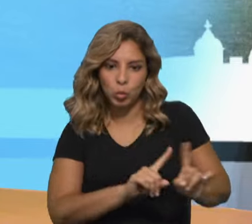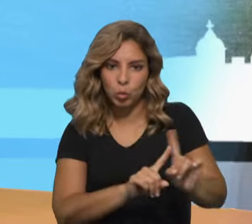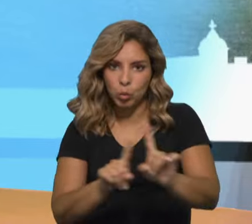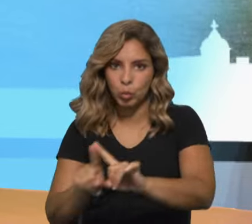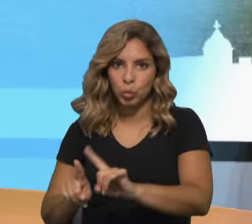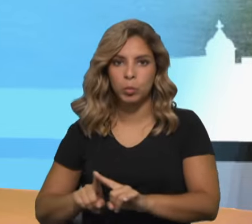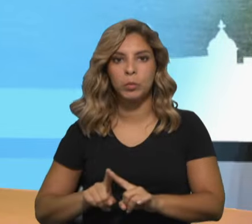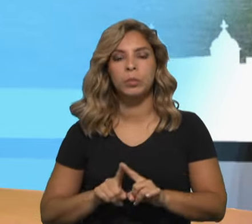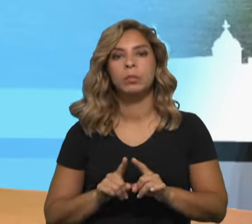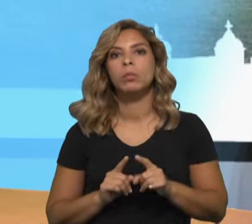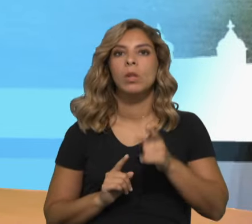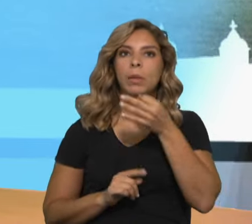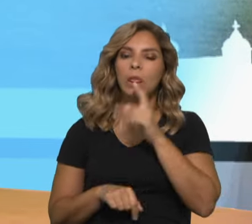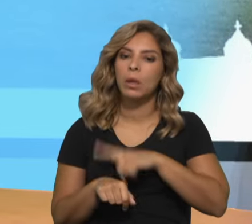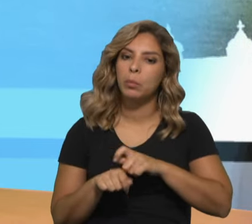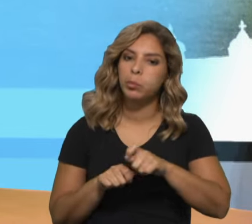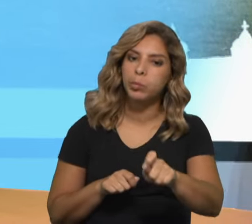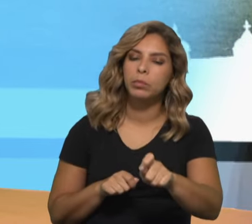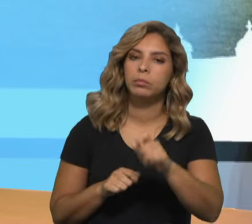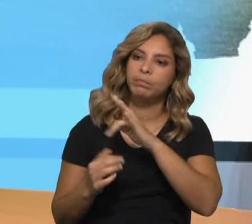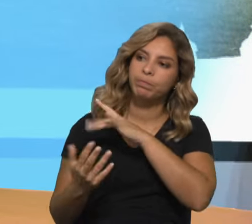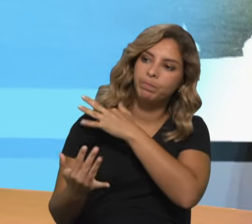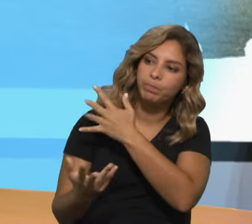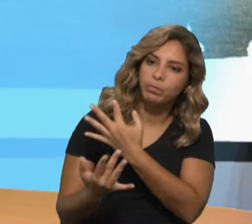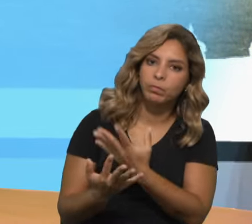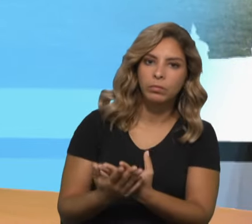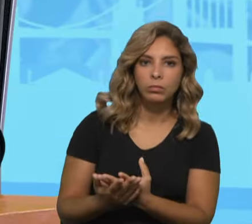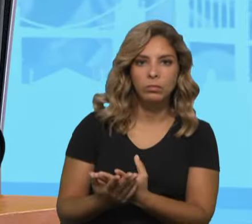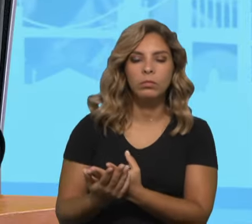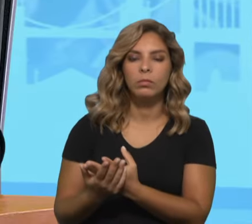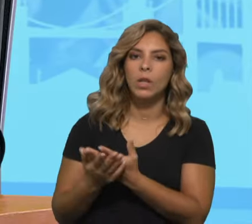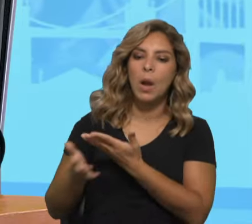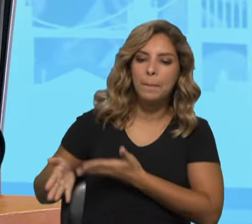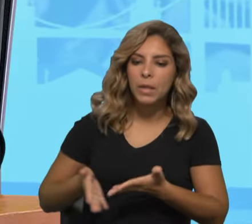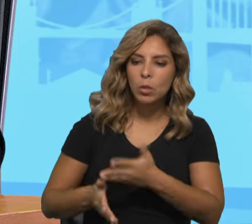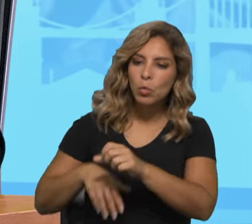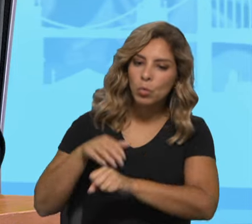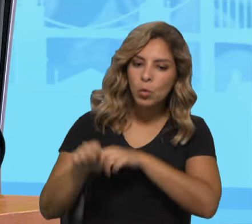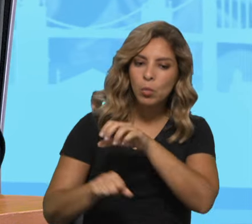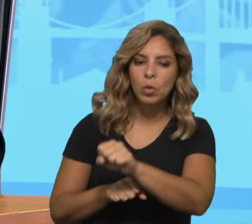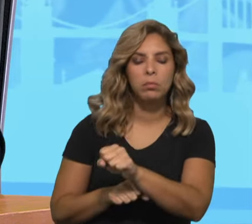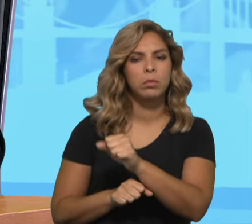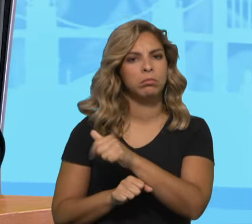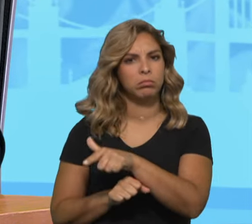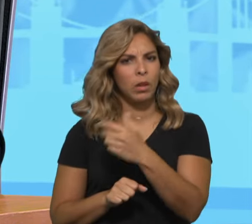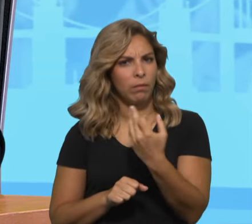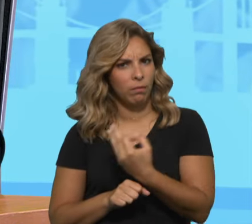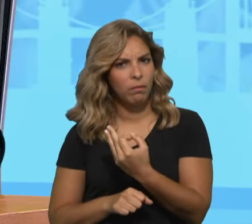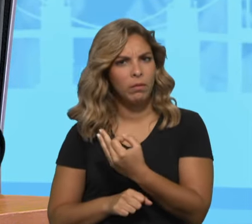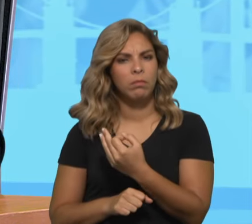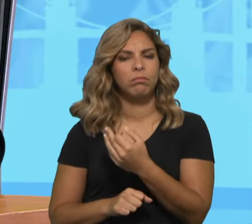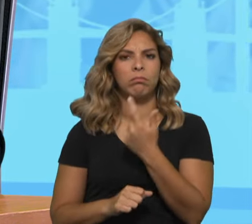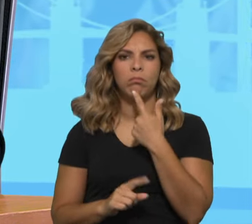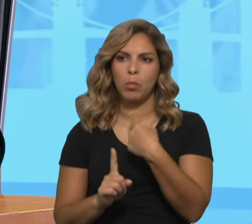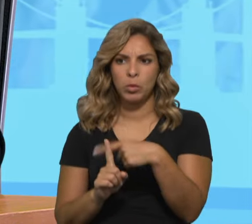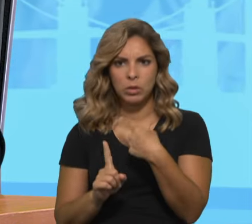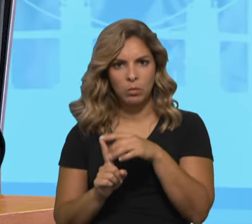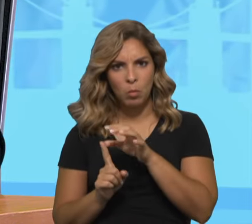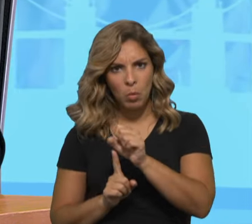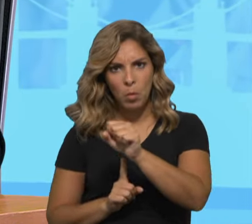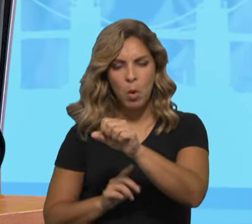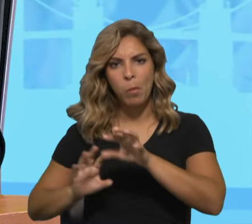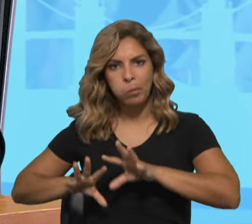este período, para este percurso feito, de alguma forma ela tem contribuído de forma muito significativa